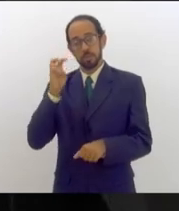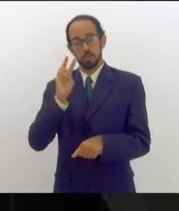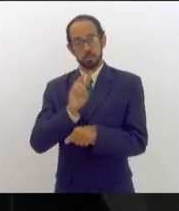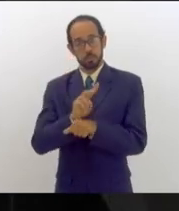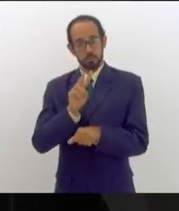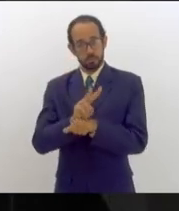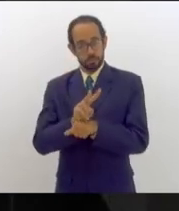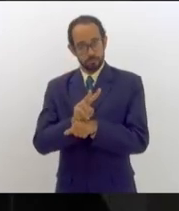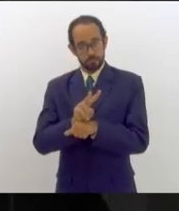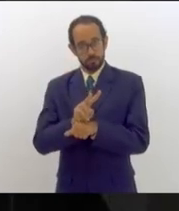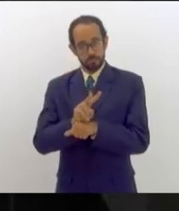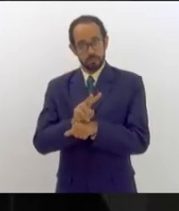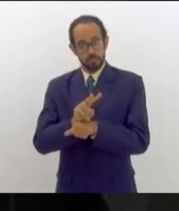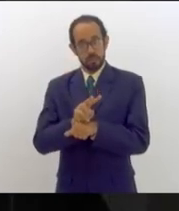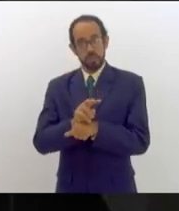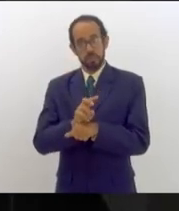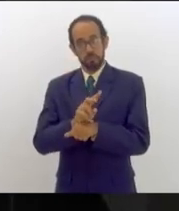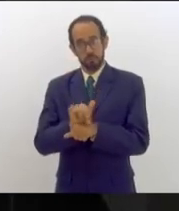cobrará imposto